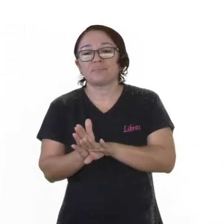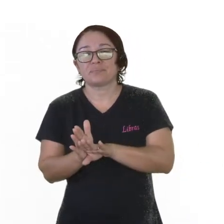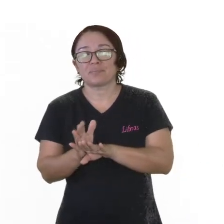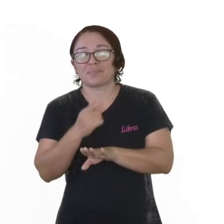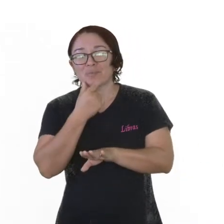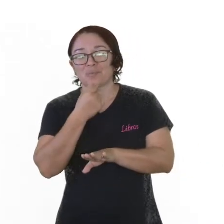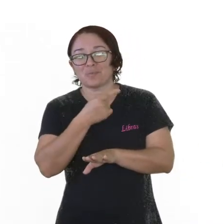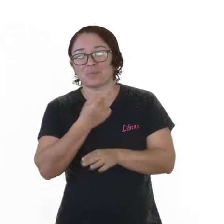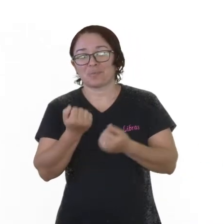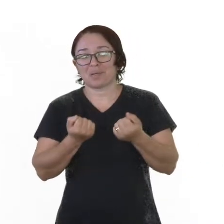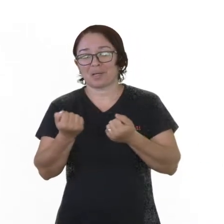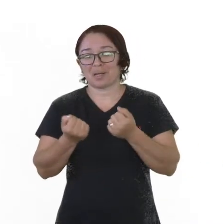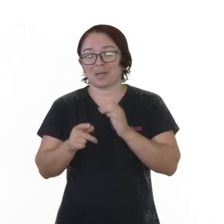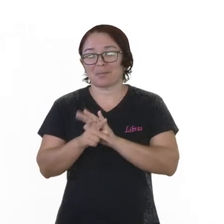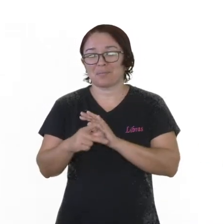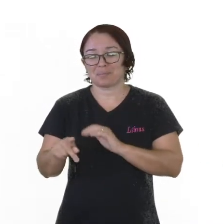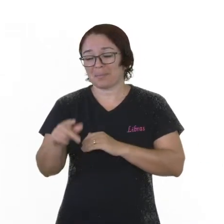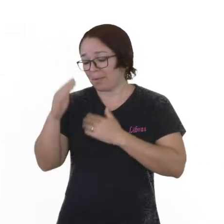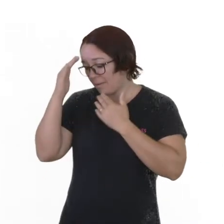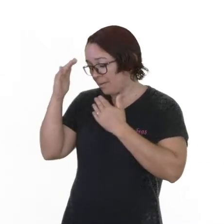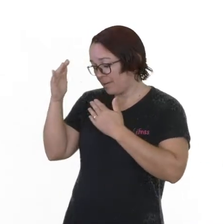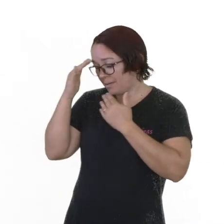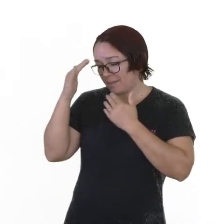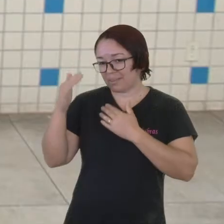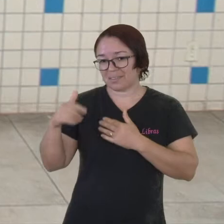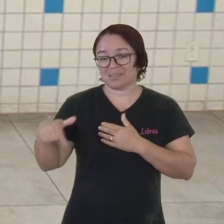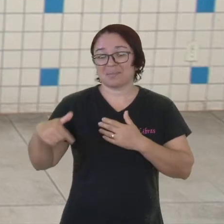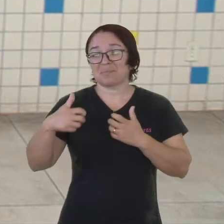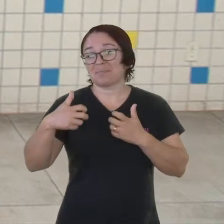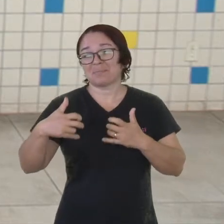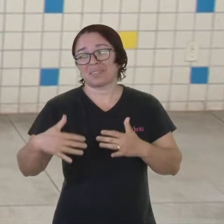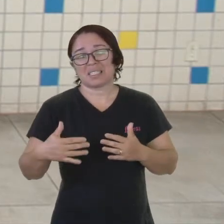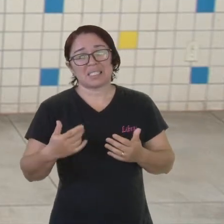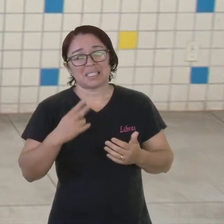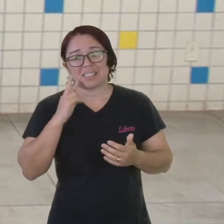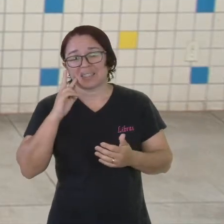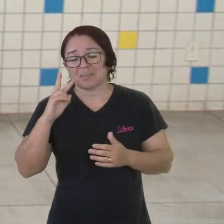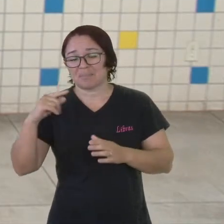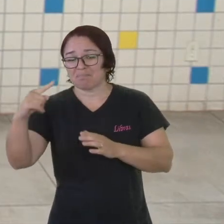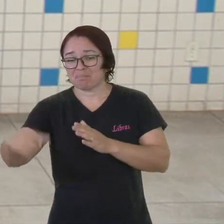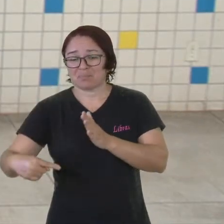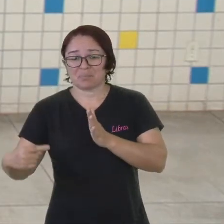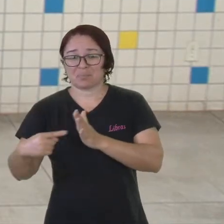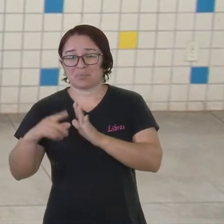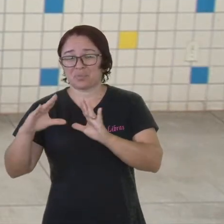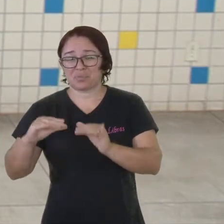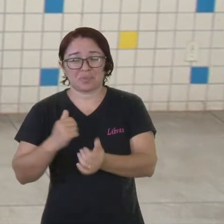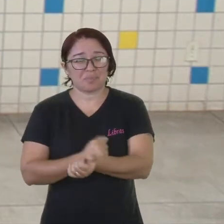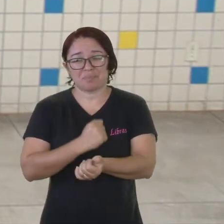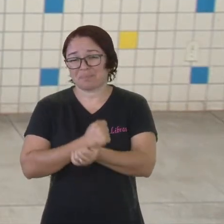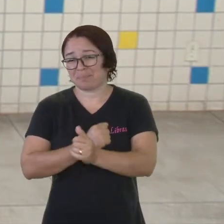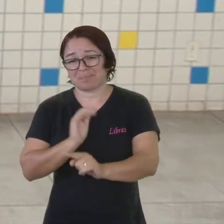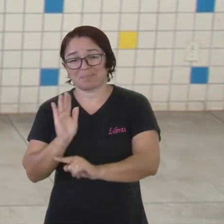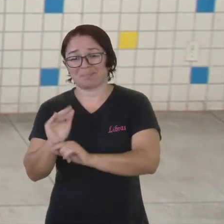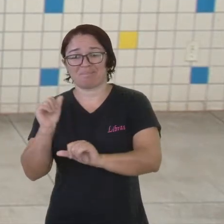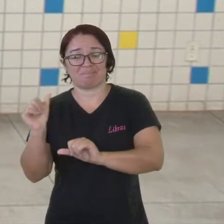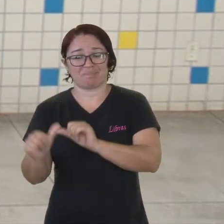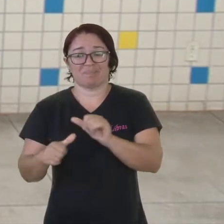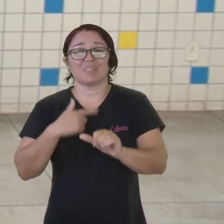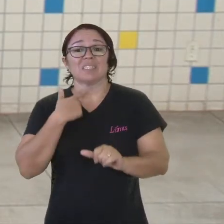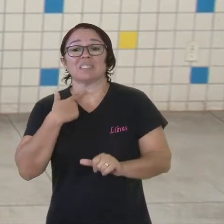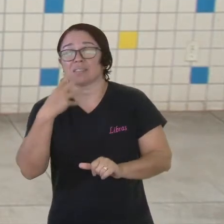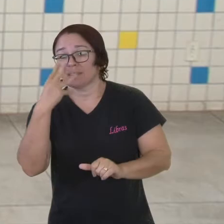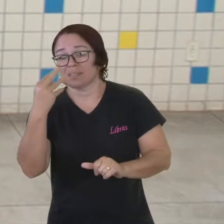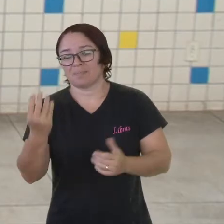e agradece, né? E ele explica que ele não consegue deixar sem fazer, não é verdade? Então ali nós temos